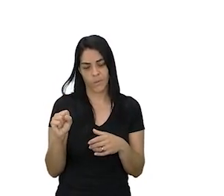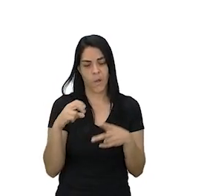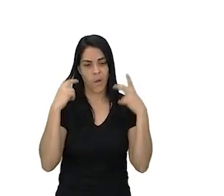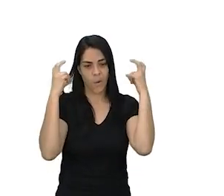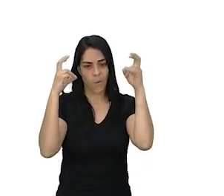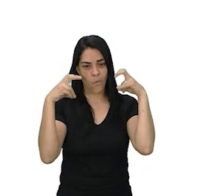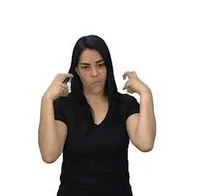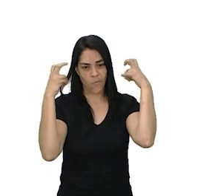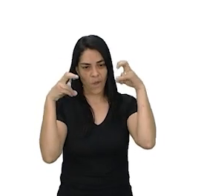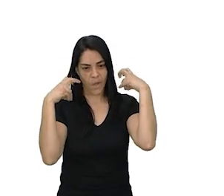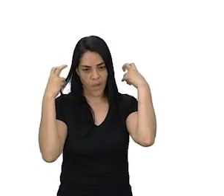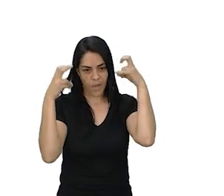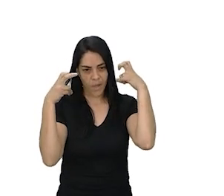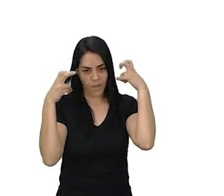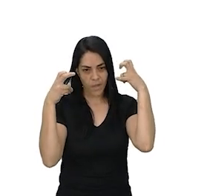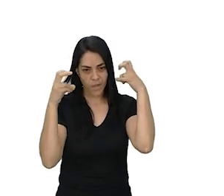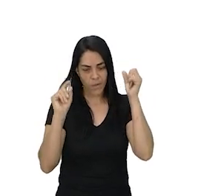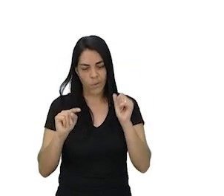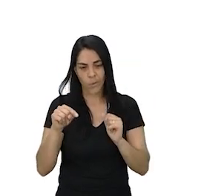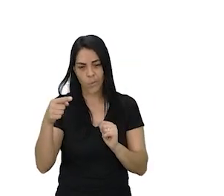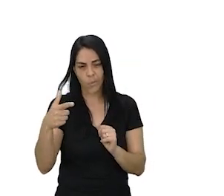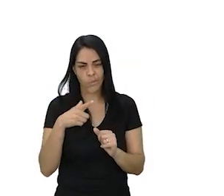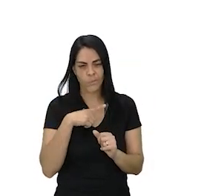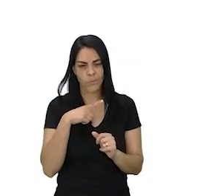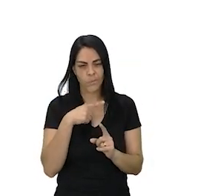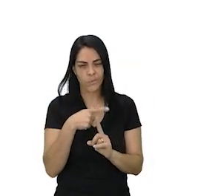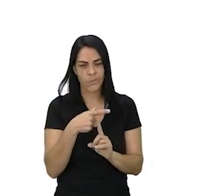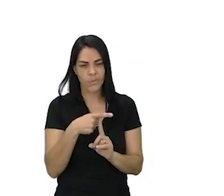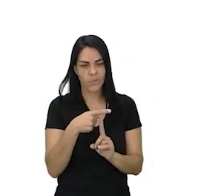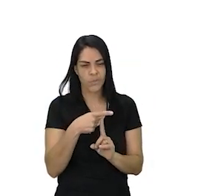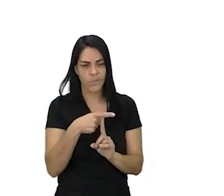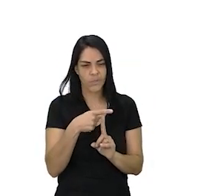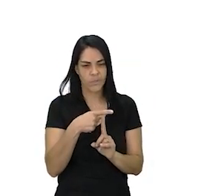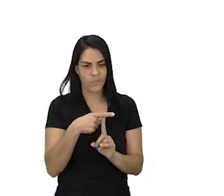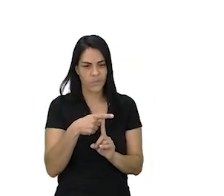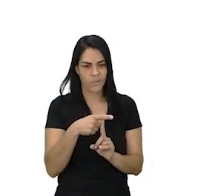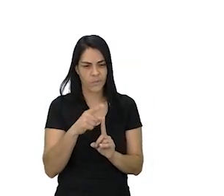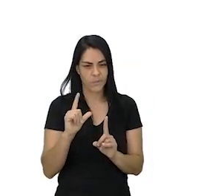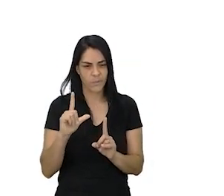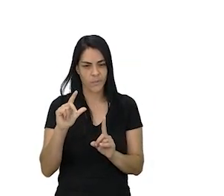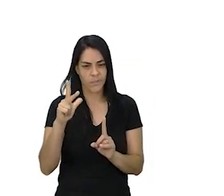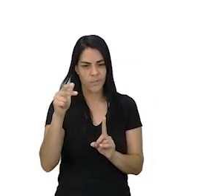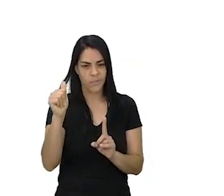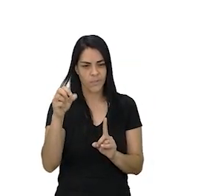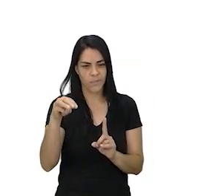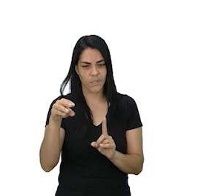ovelhas, um outro tipo de lhama aqui,